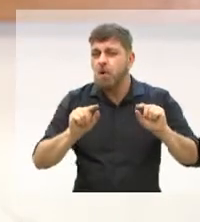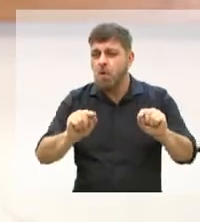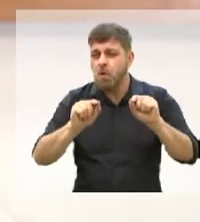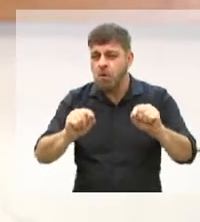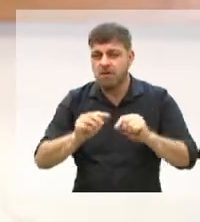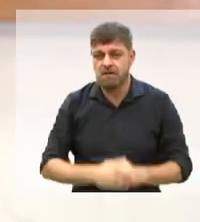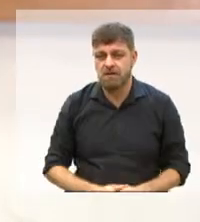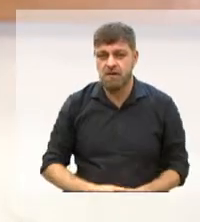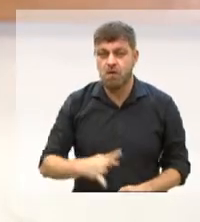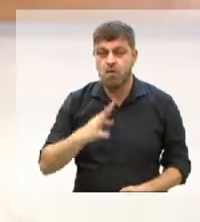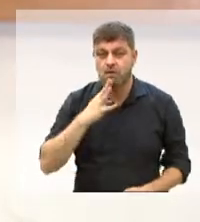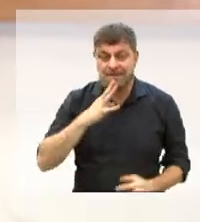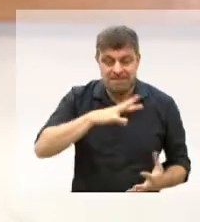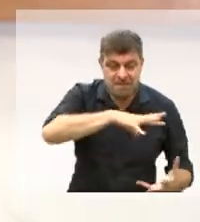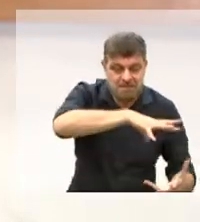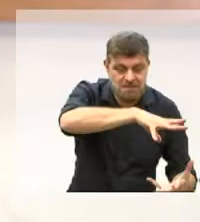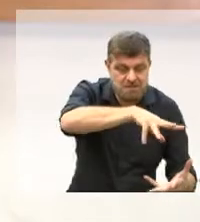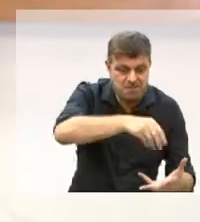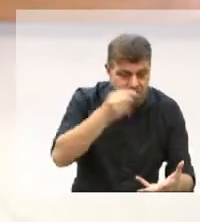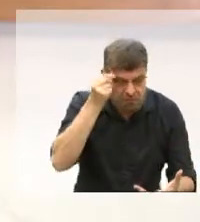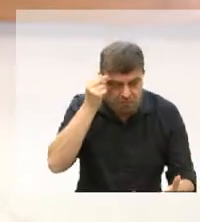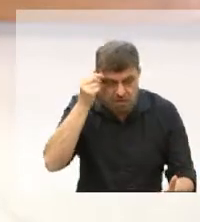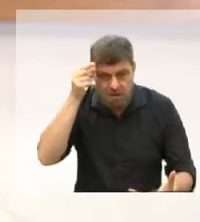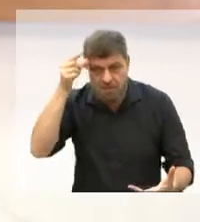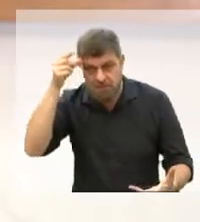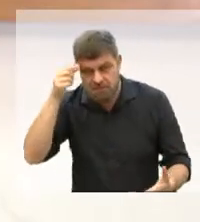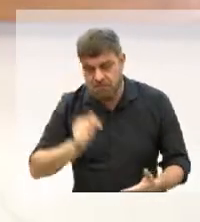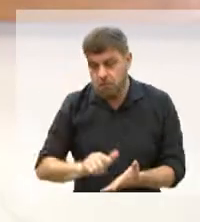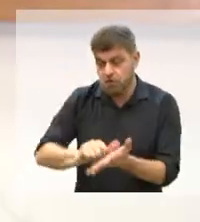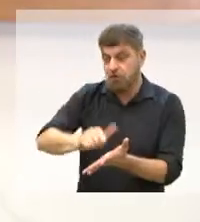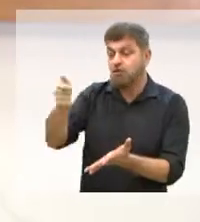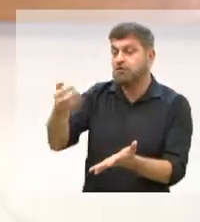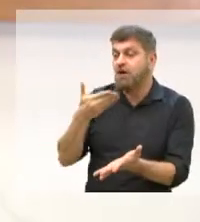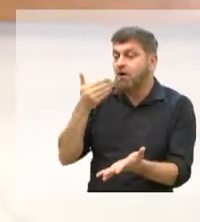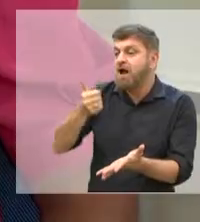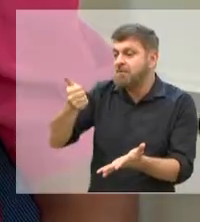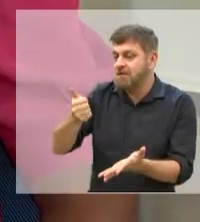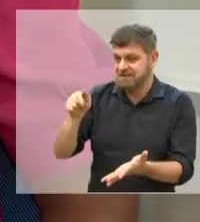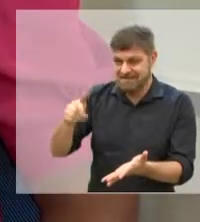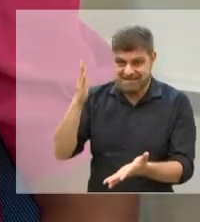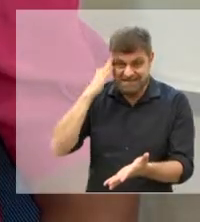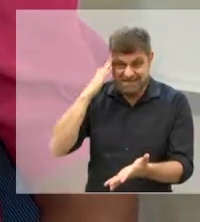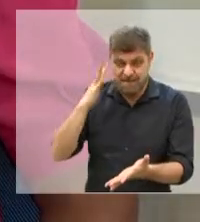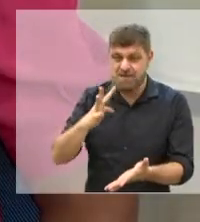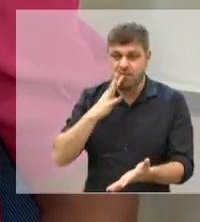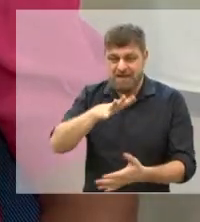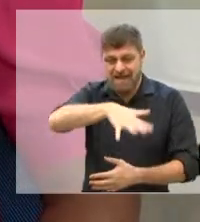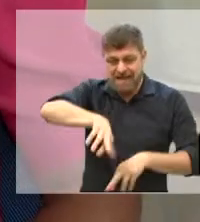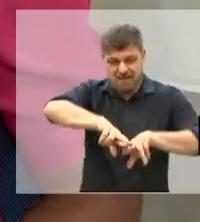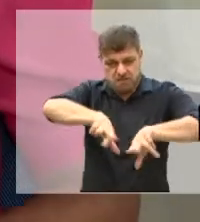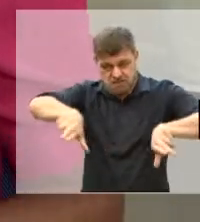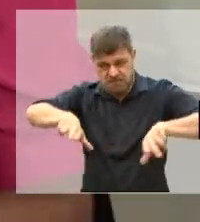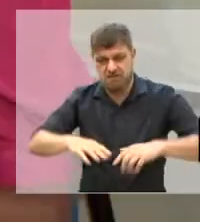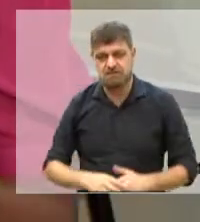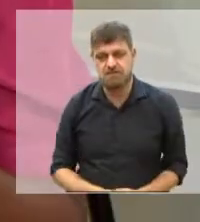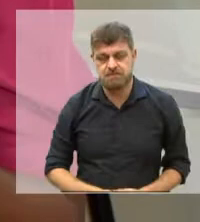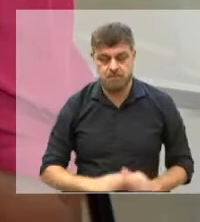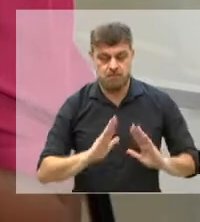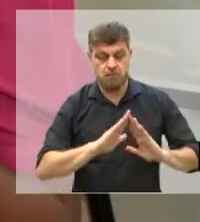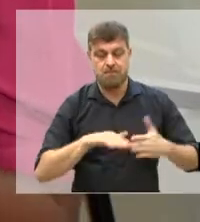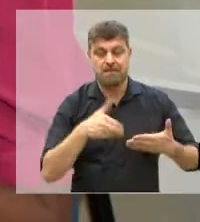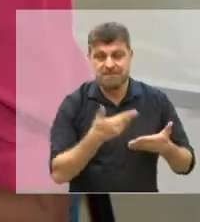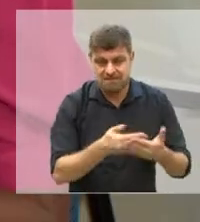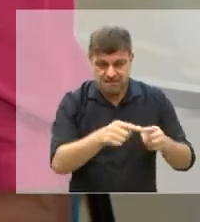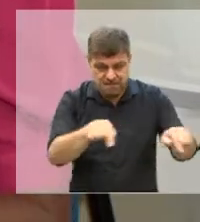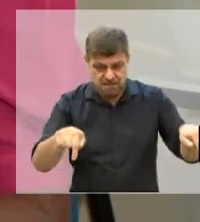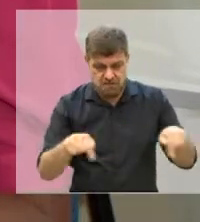repertório ampliado desse profissional. Que um jornalista é tão melhor se ele tem esse repertório mais ampliado, né? Enriquece. Numa sala de aula que